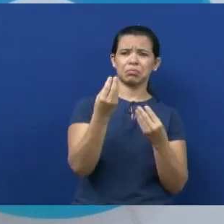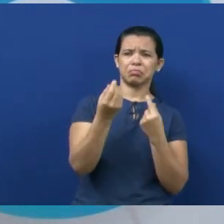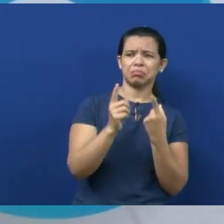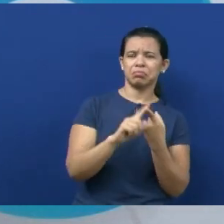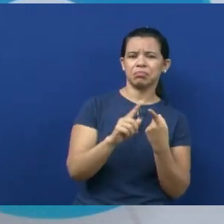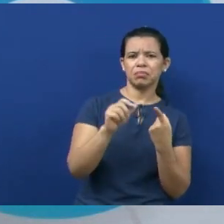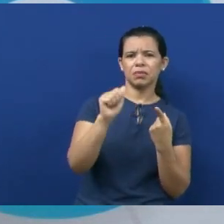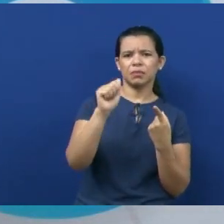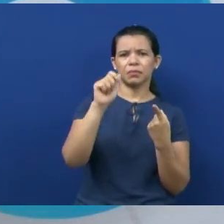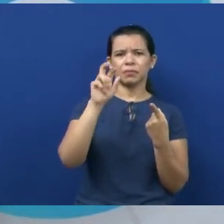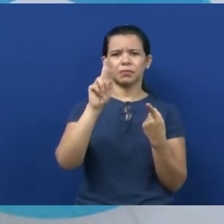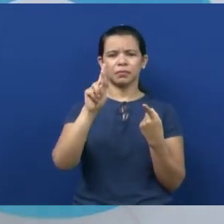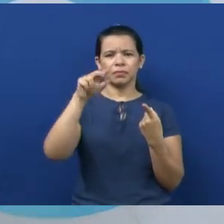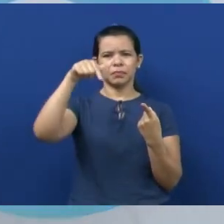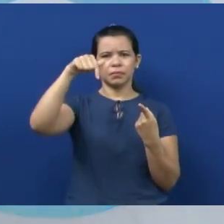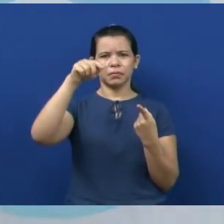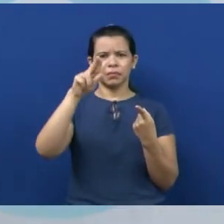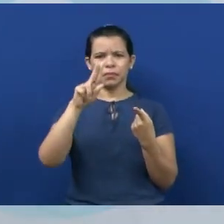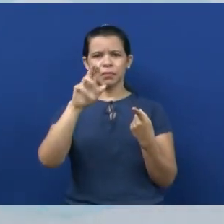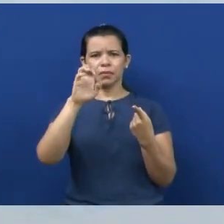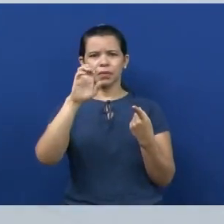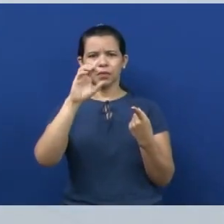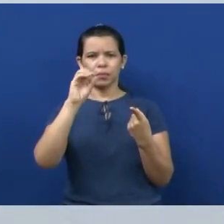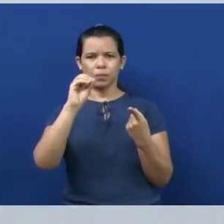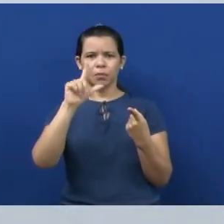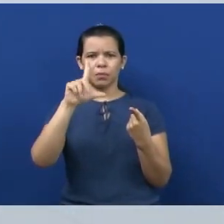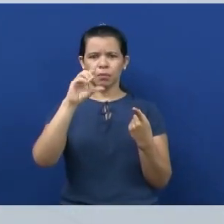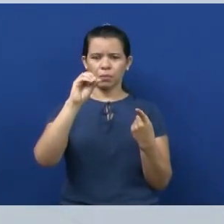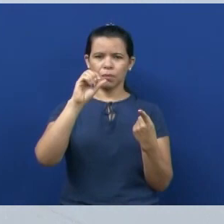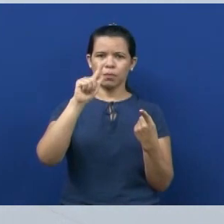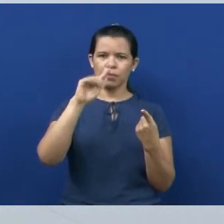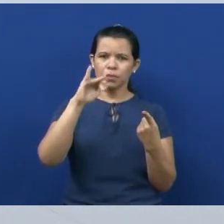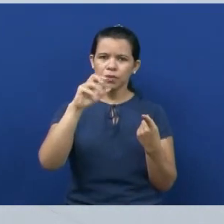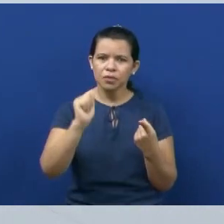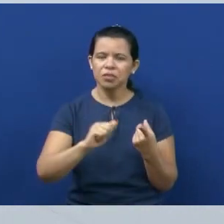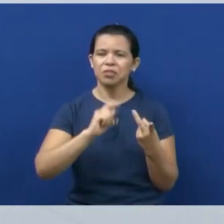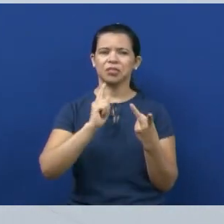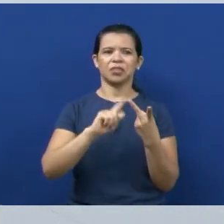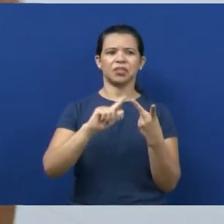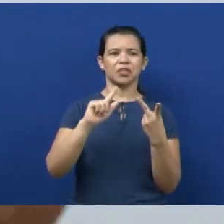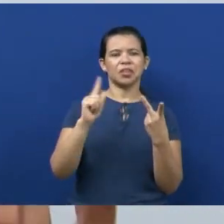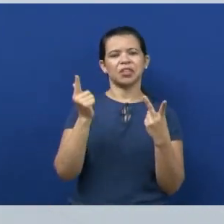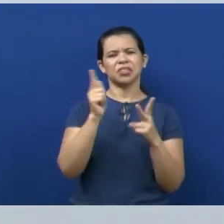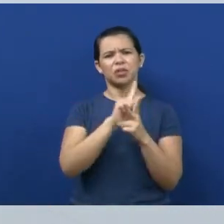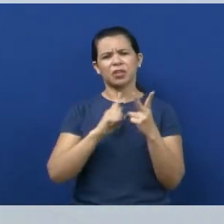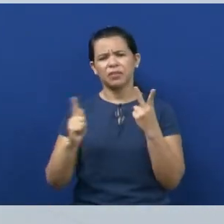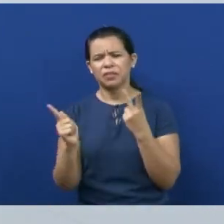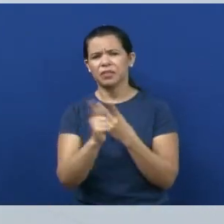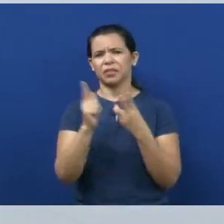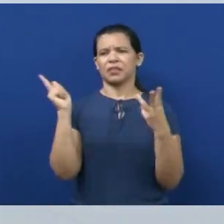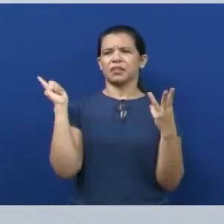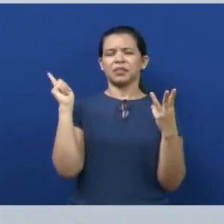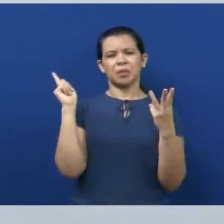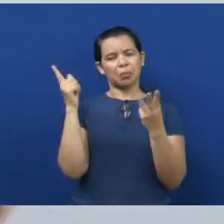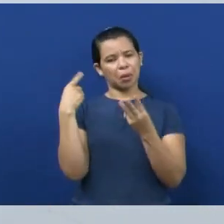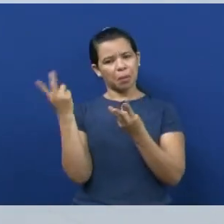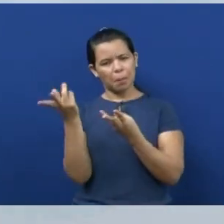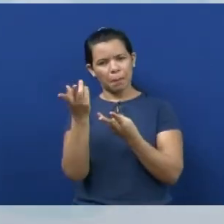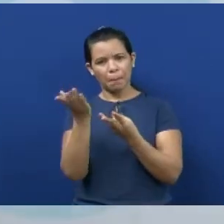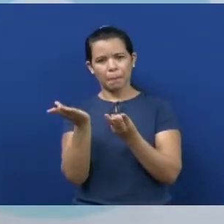a paleontologia, a geologia, também a geografia, devido aos mapas,